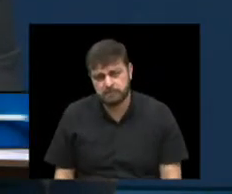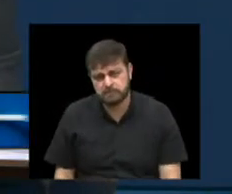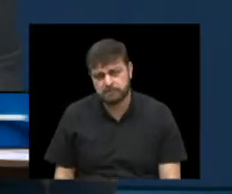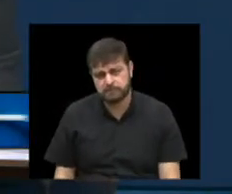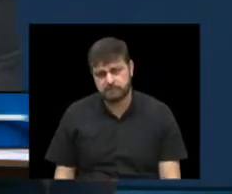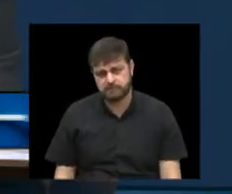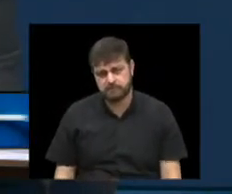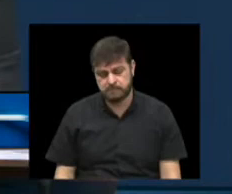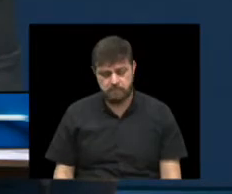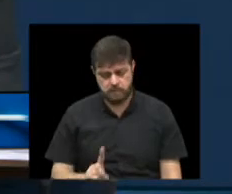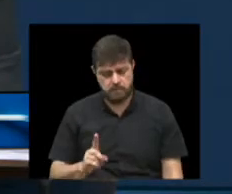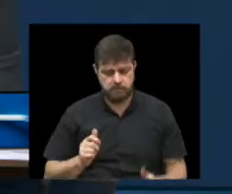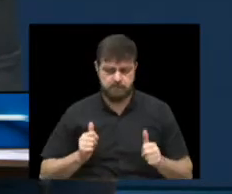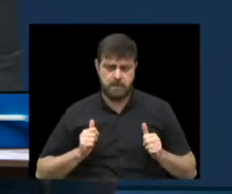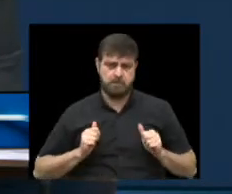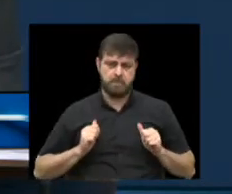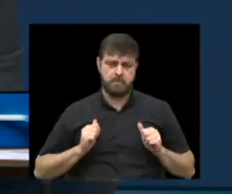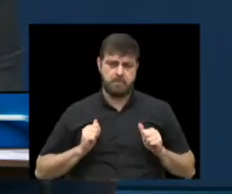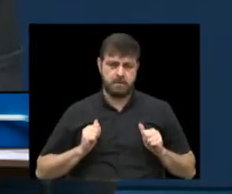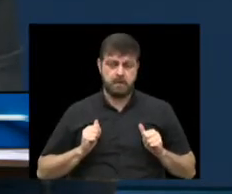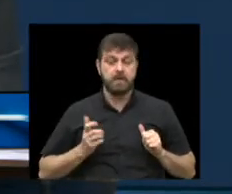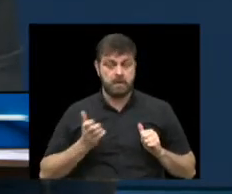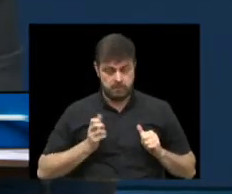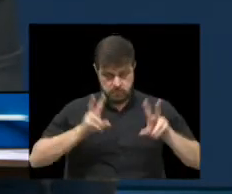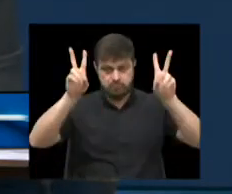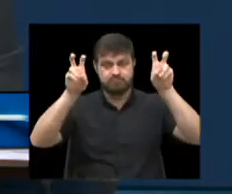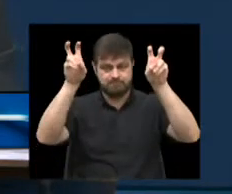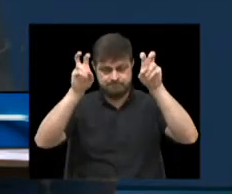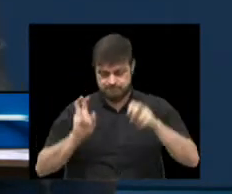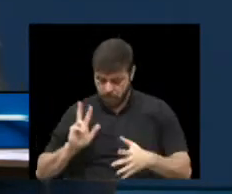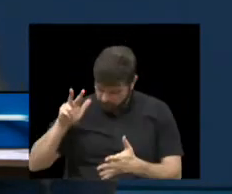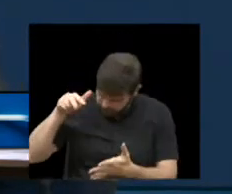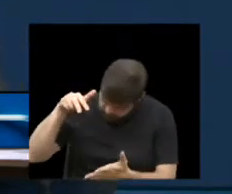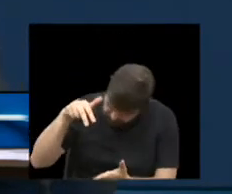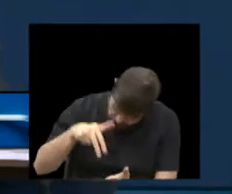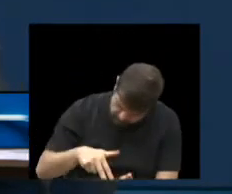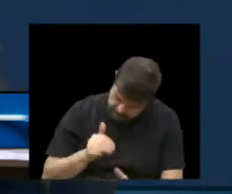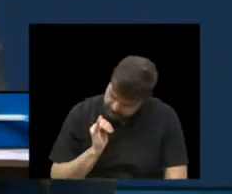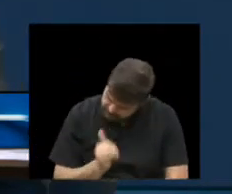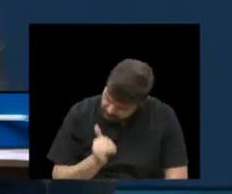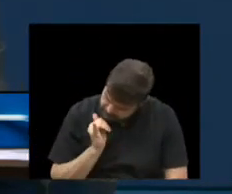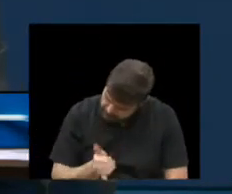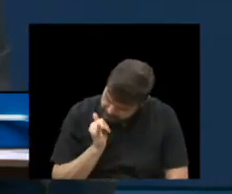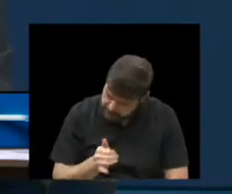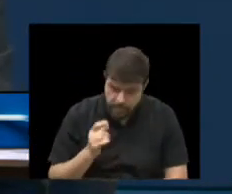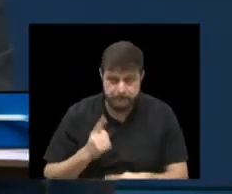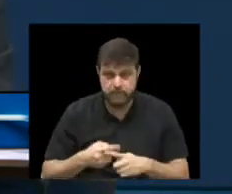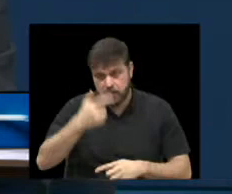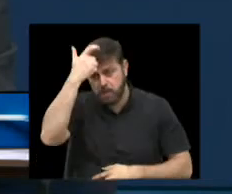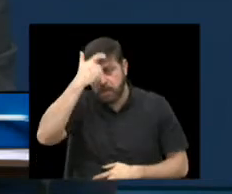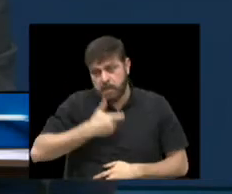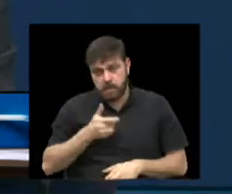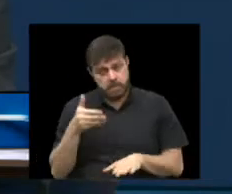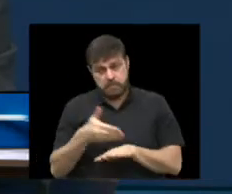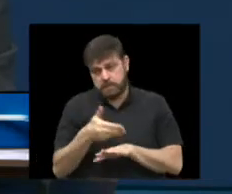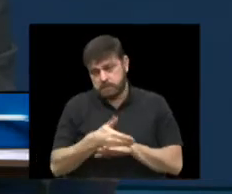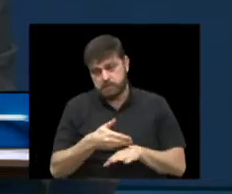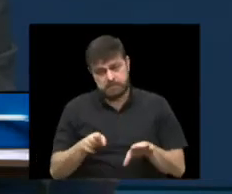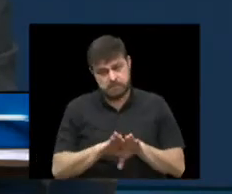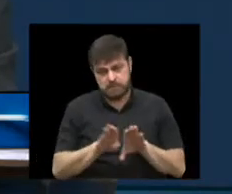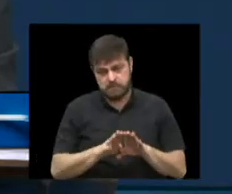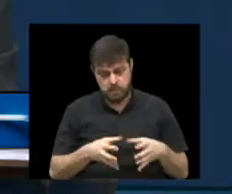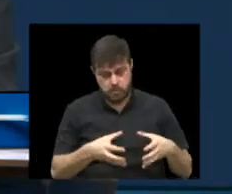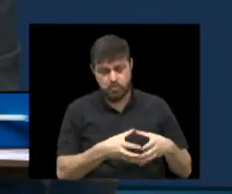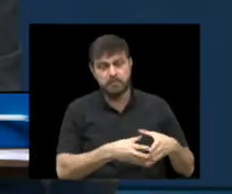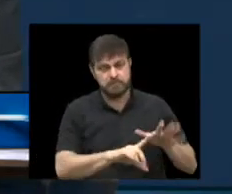não me furtei a voltar ao assunto, a comentar uma vez que eu faço parte também da Comissão